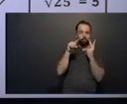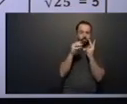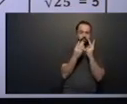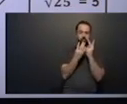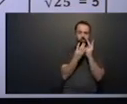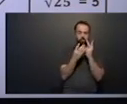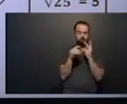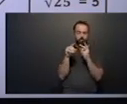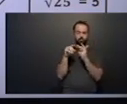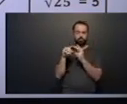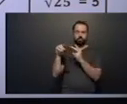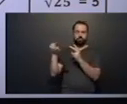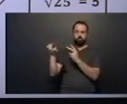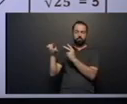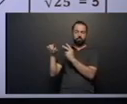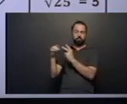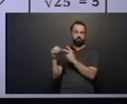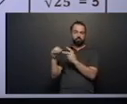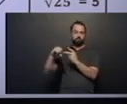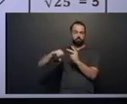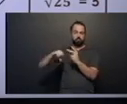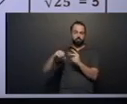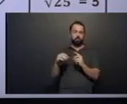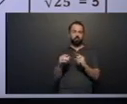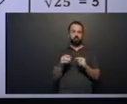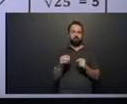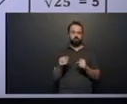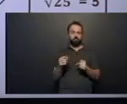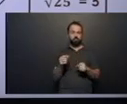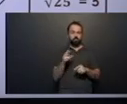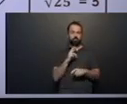entre 2 e 3, o seu resultado.